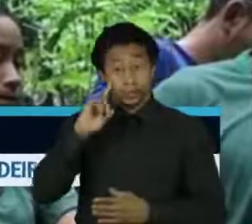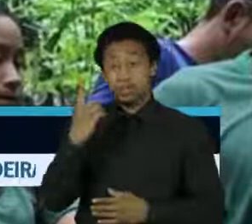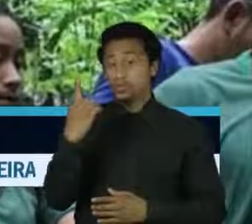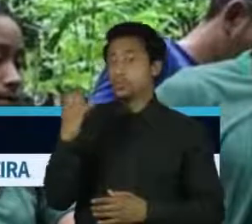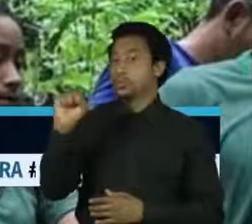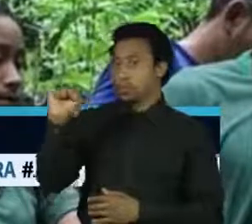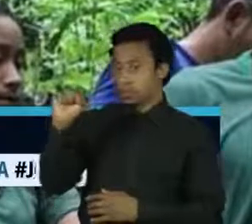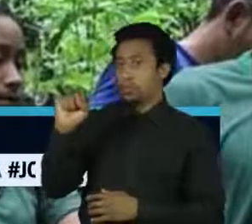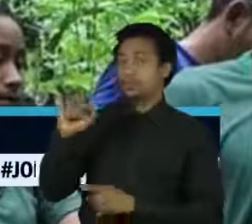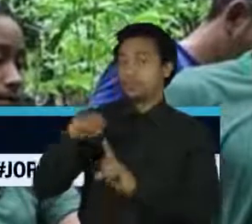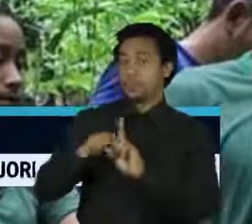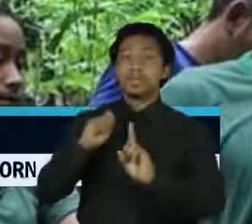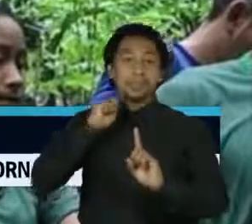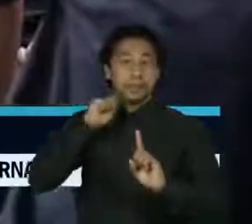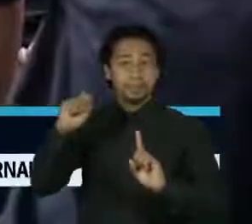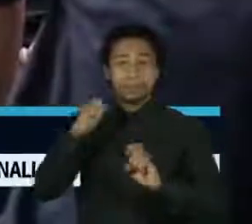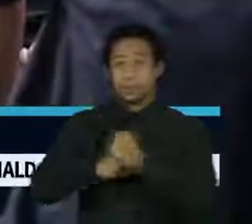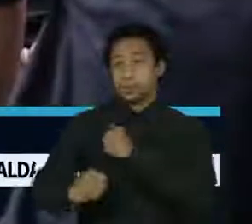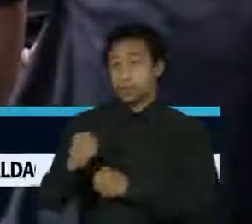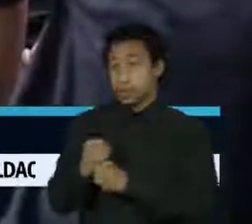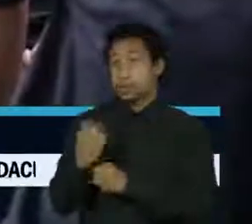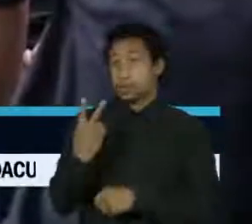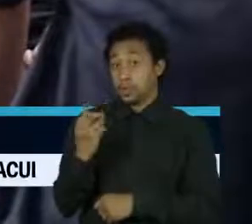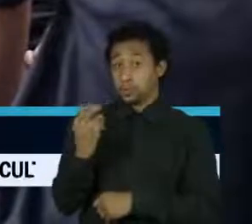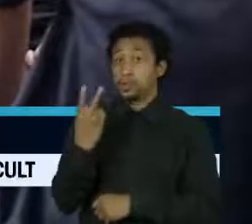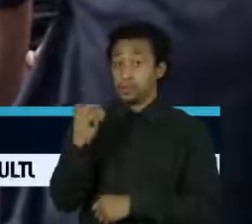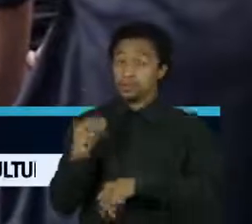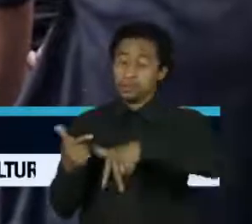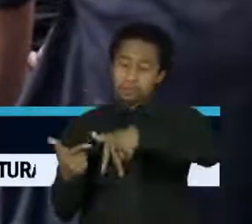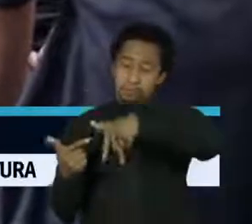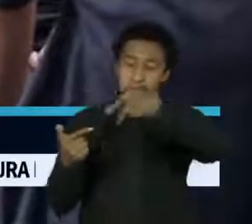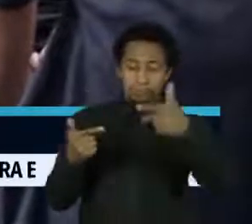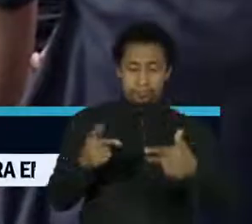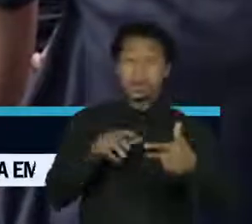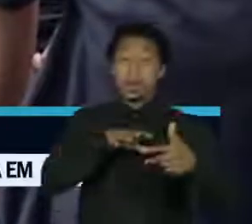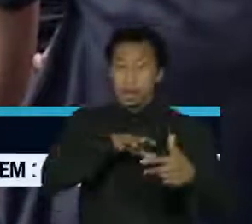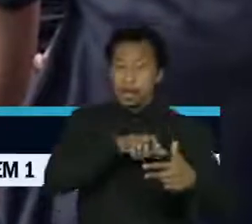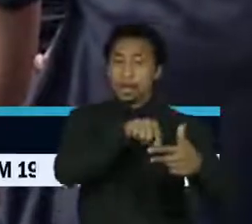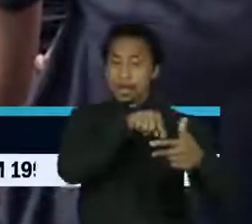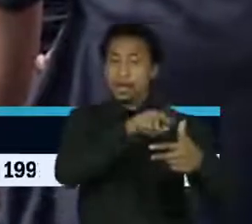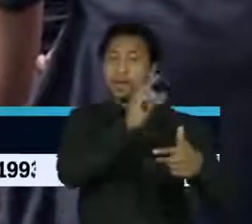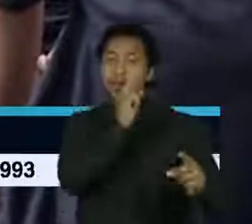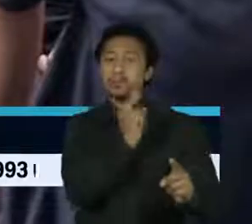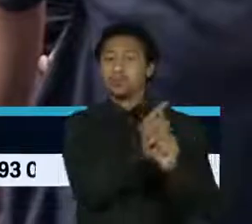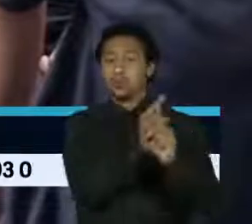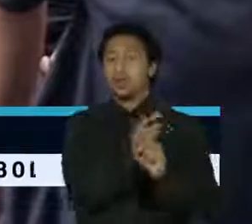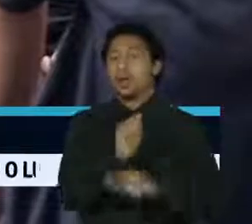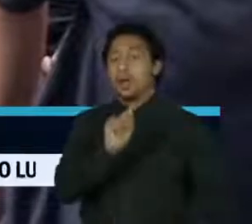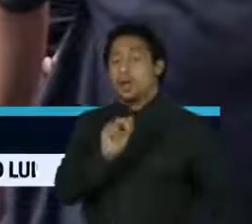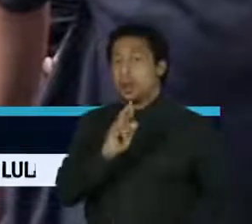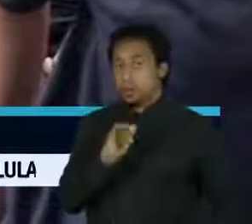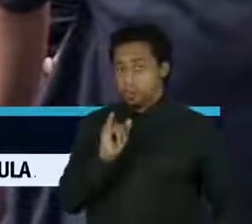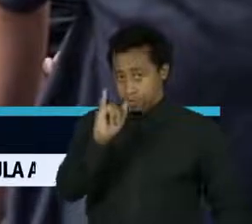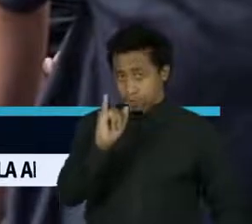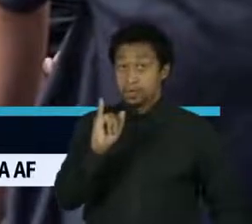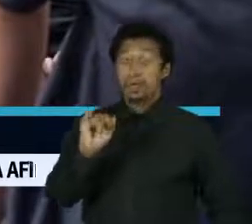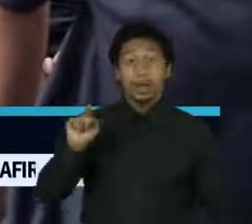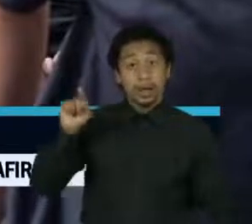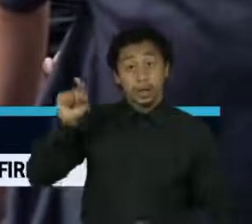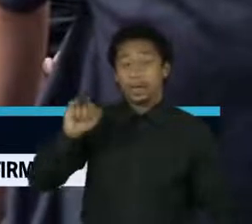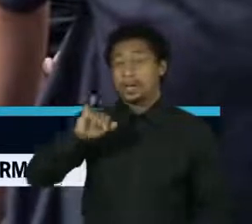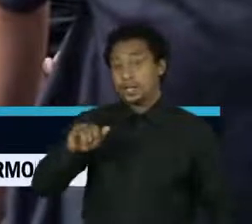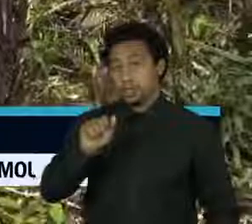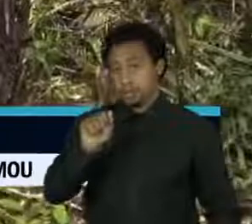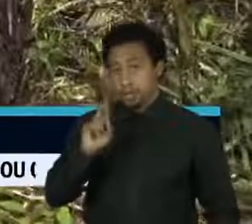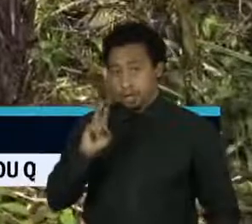2020 are urueuauau foi encontrado morto com marcas de espancamento em uma estrada de tarilândia Distrito de